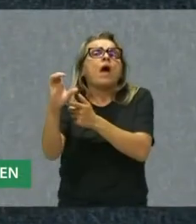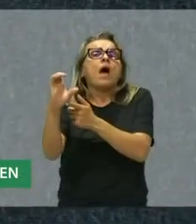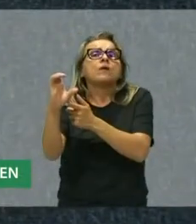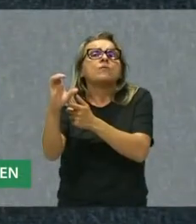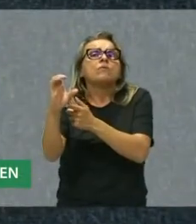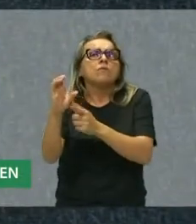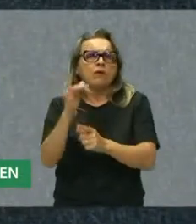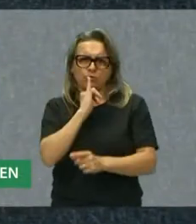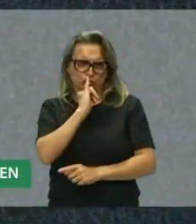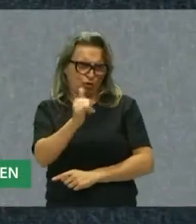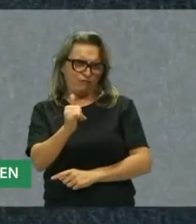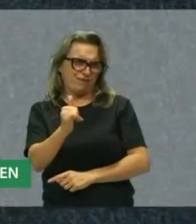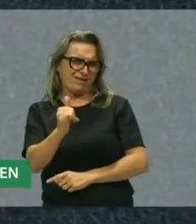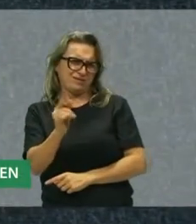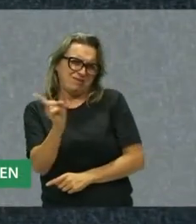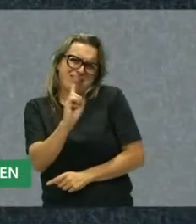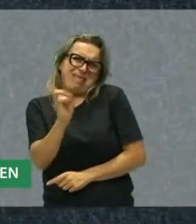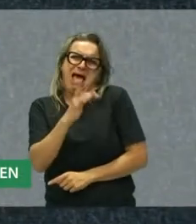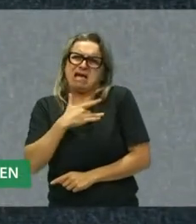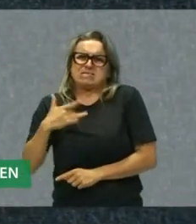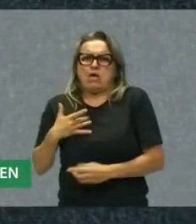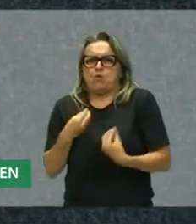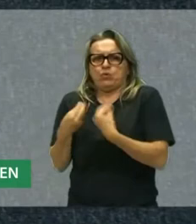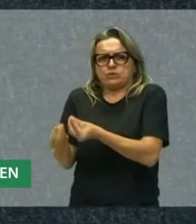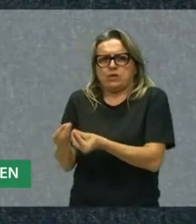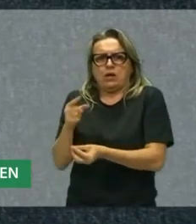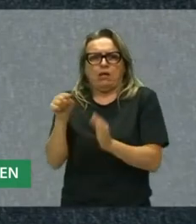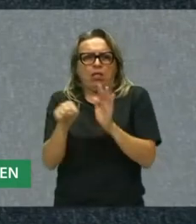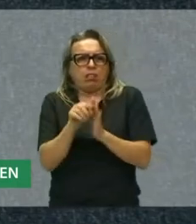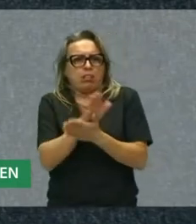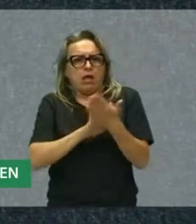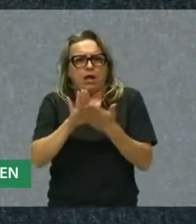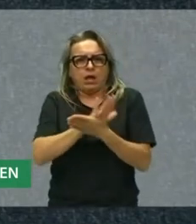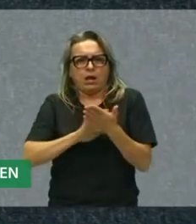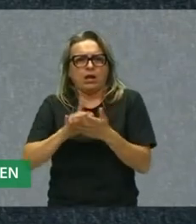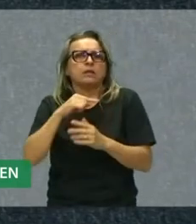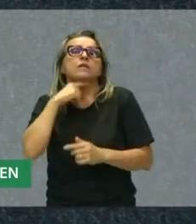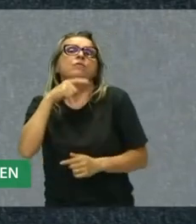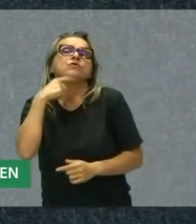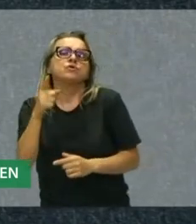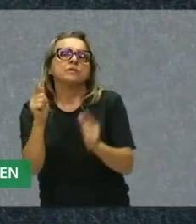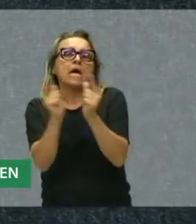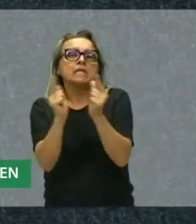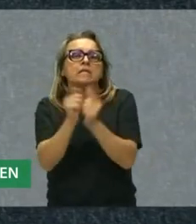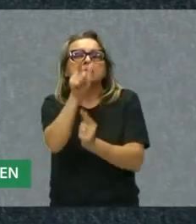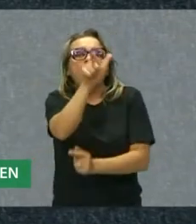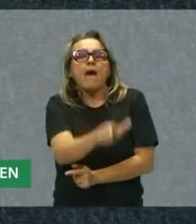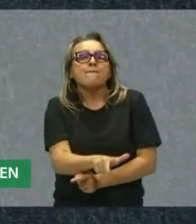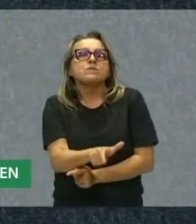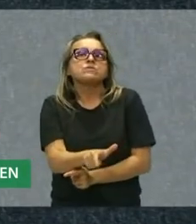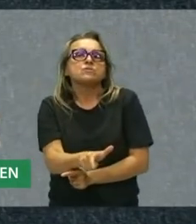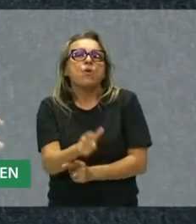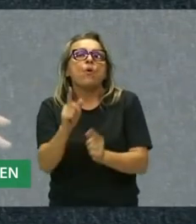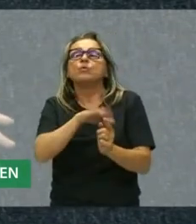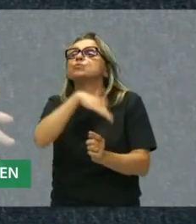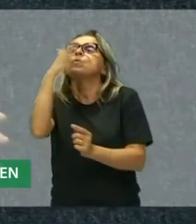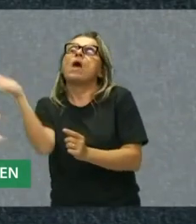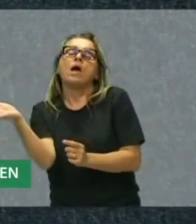aqui negando, querendo negar a saúde para eles. Ok, só que não adianta a gente atender de um lado e deixar as pessoas jogadas no corredor sangrando do